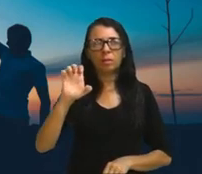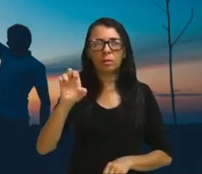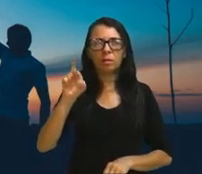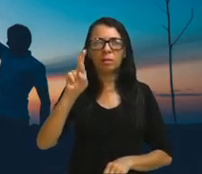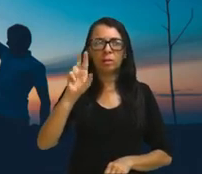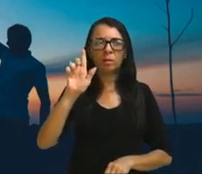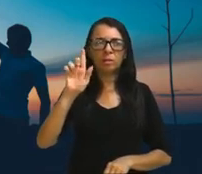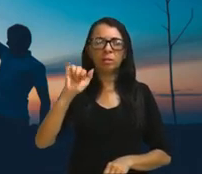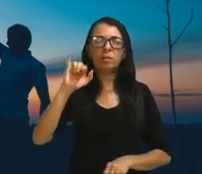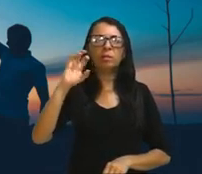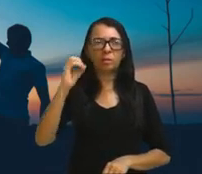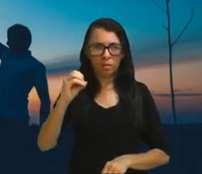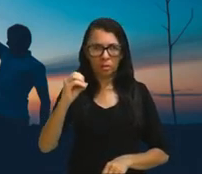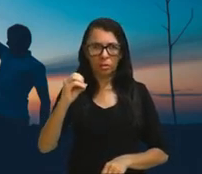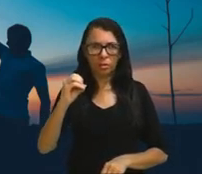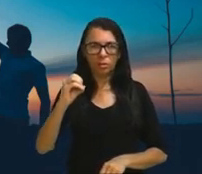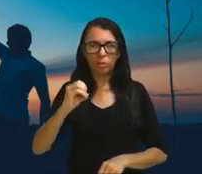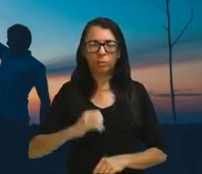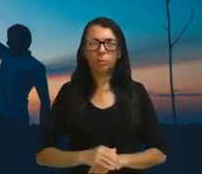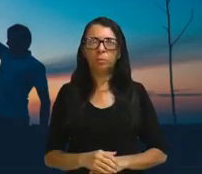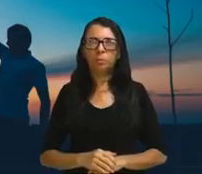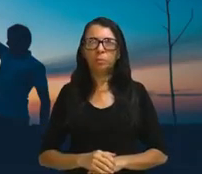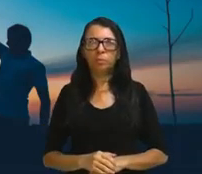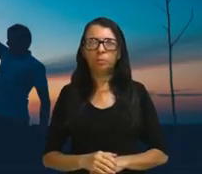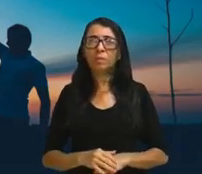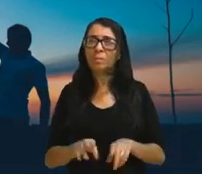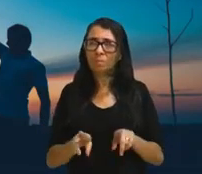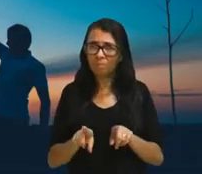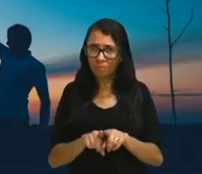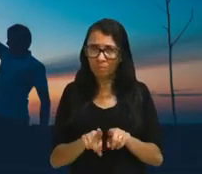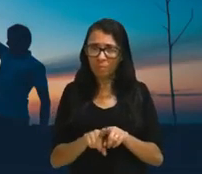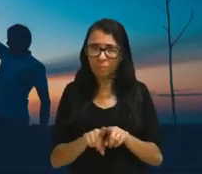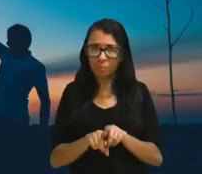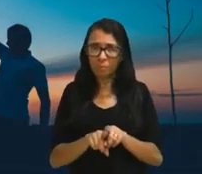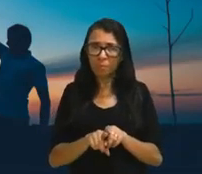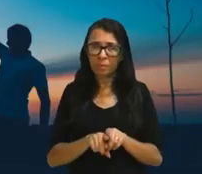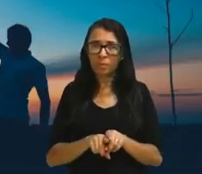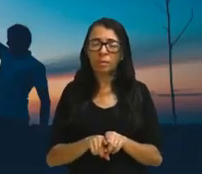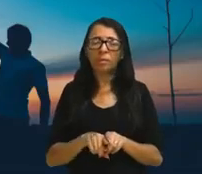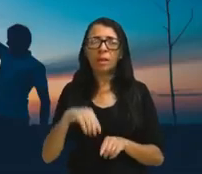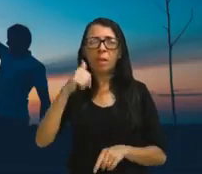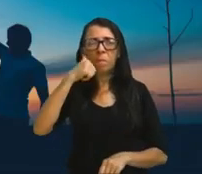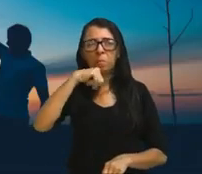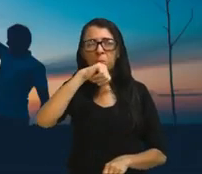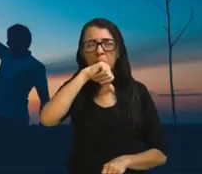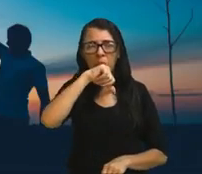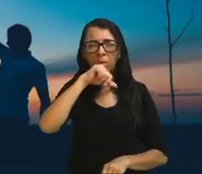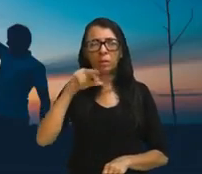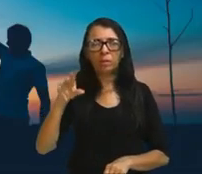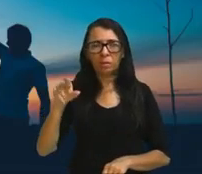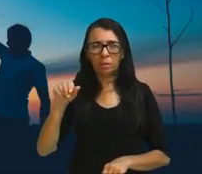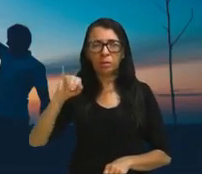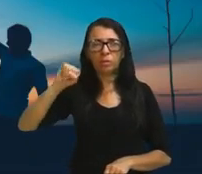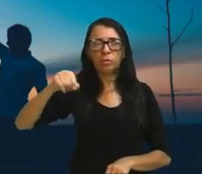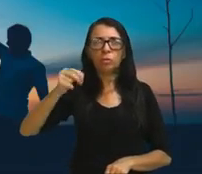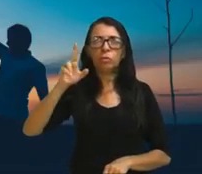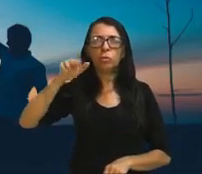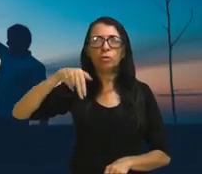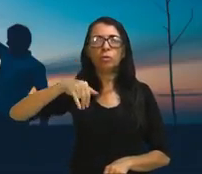cabeça e levar os seus pensamentos ao Senhor e colocar a sua vida diante do Senhor e